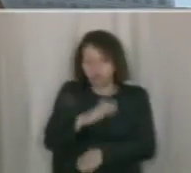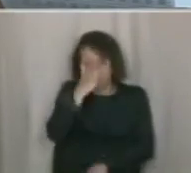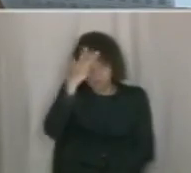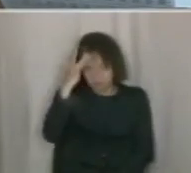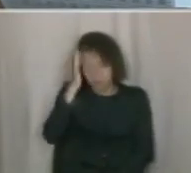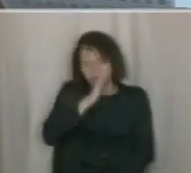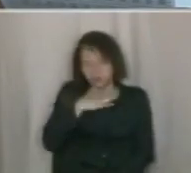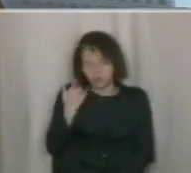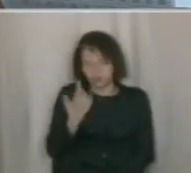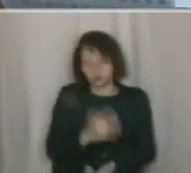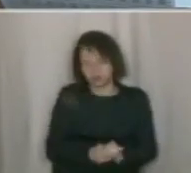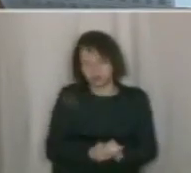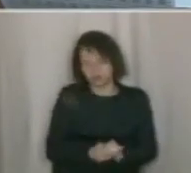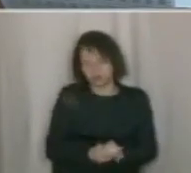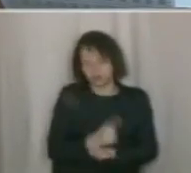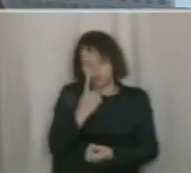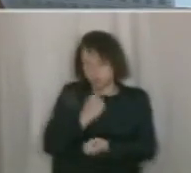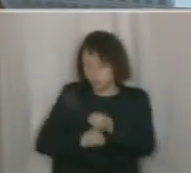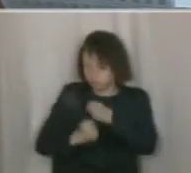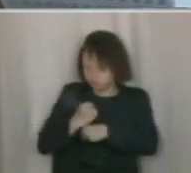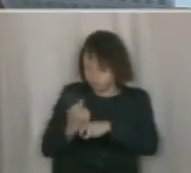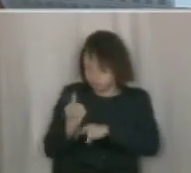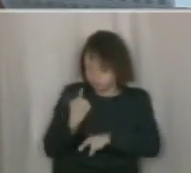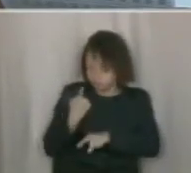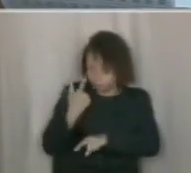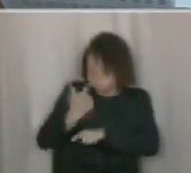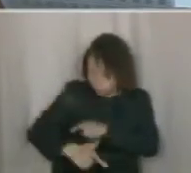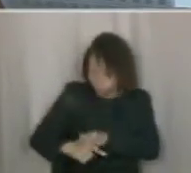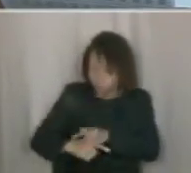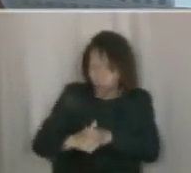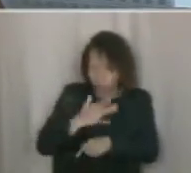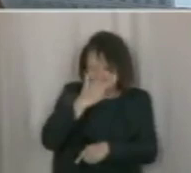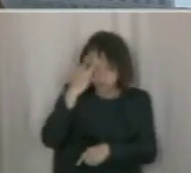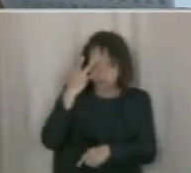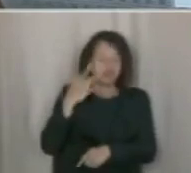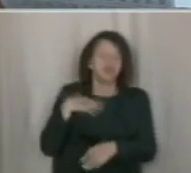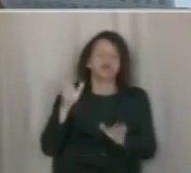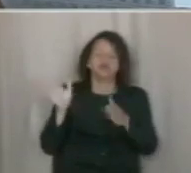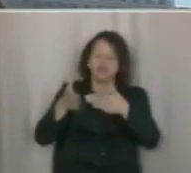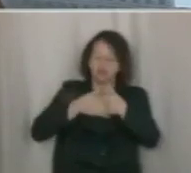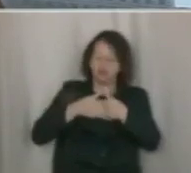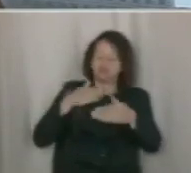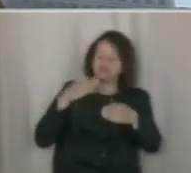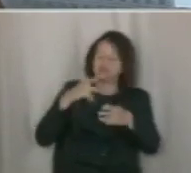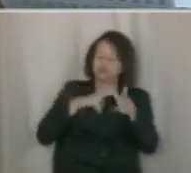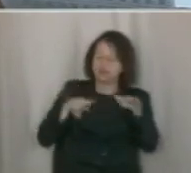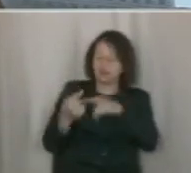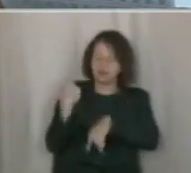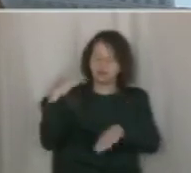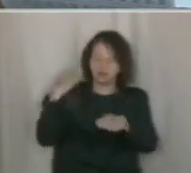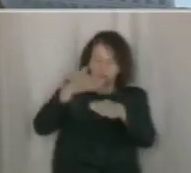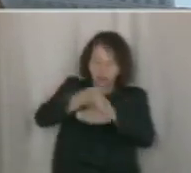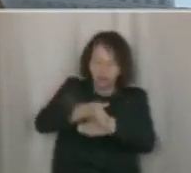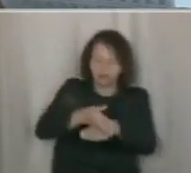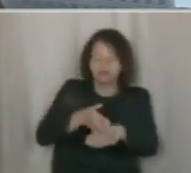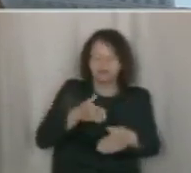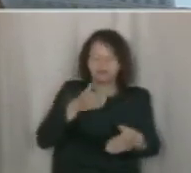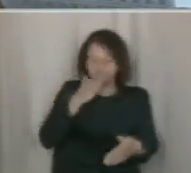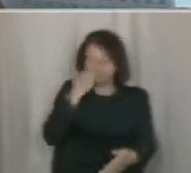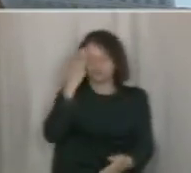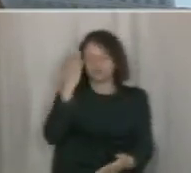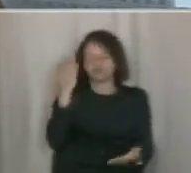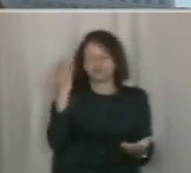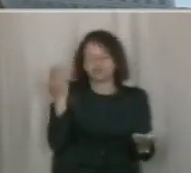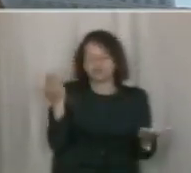madrugada daquele túnel infernal. E toda vez que a gente tenta passar lá, o túnel está fechado. Semana passada mesmo eu fui, o túnel estava fechado. Então,